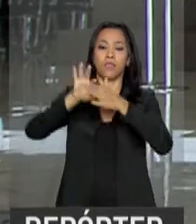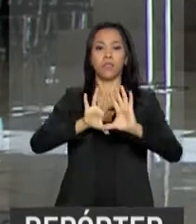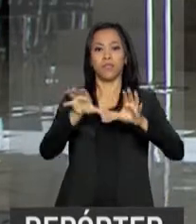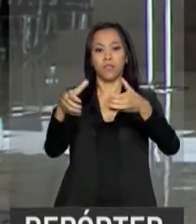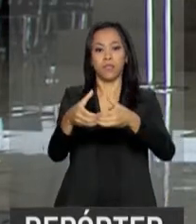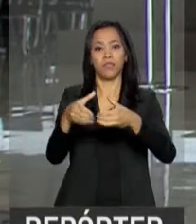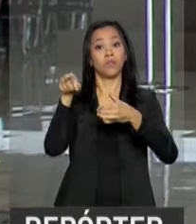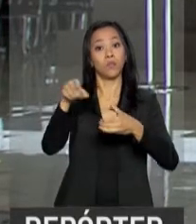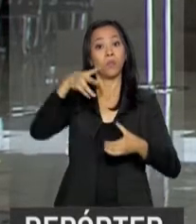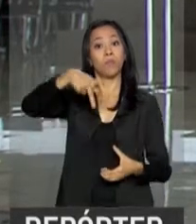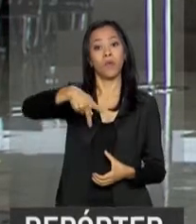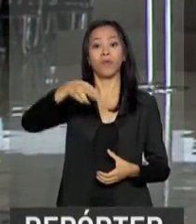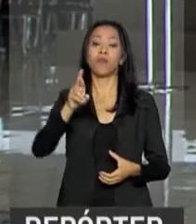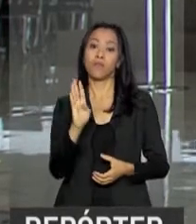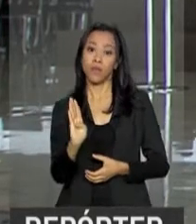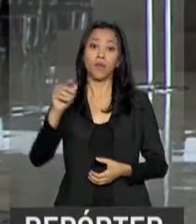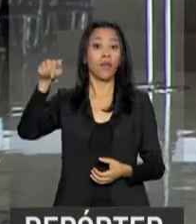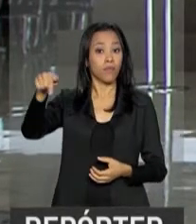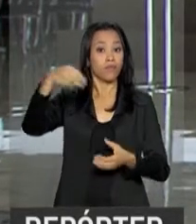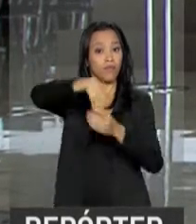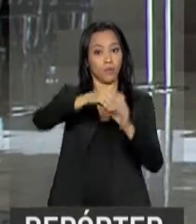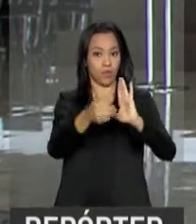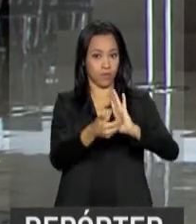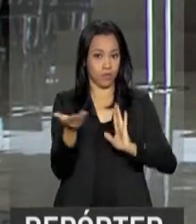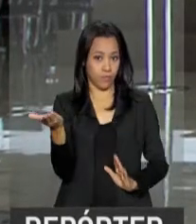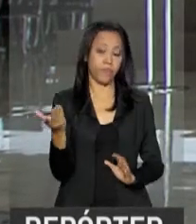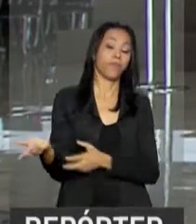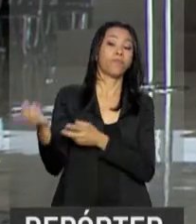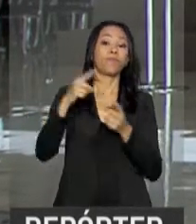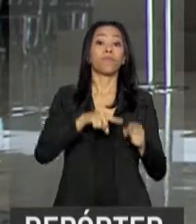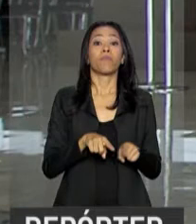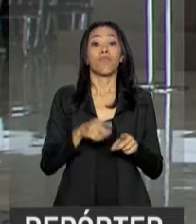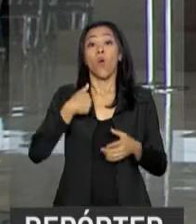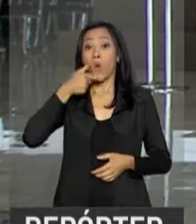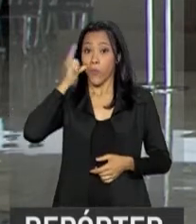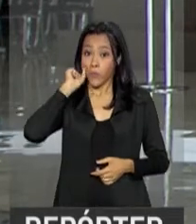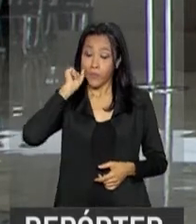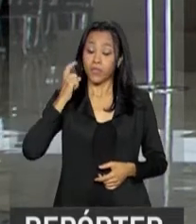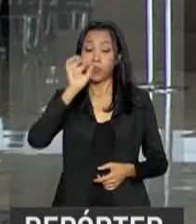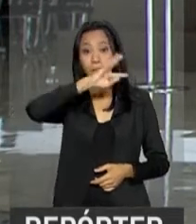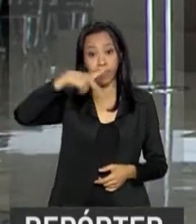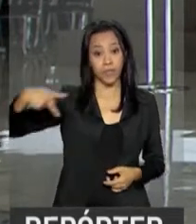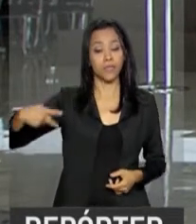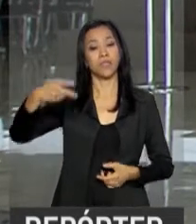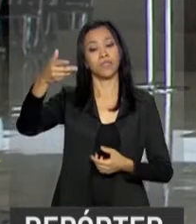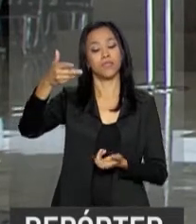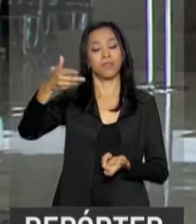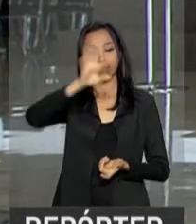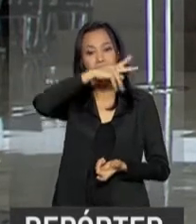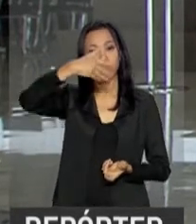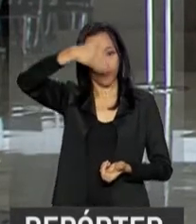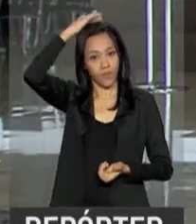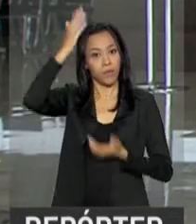brasileiro o prb na câmara dos deputados bem e ontem o presidente michel temer recebeu aqui no palácio do planalto